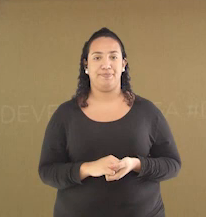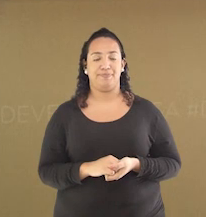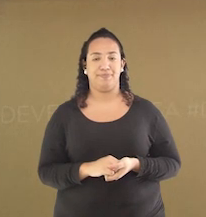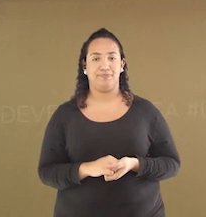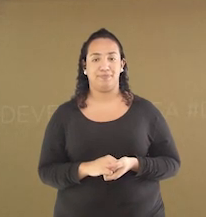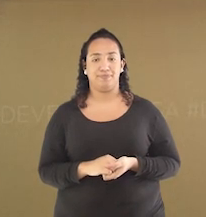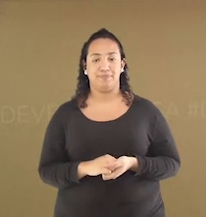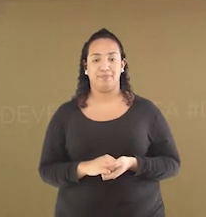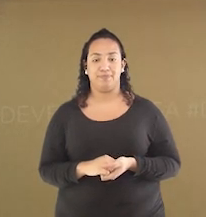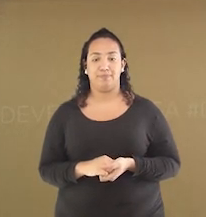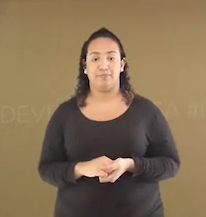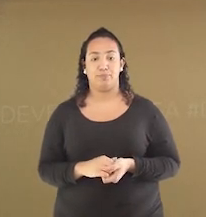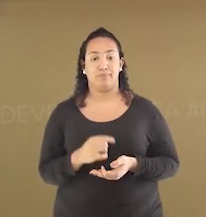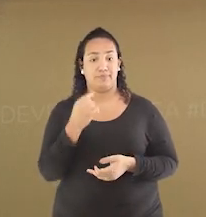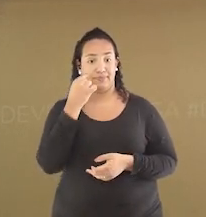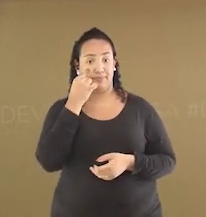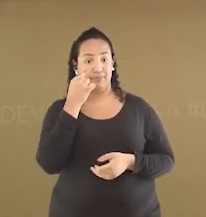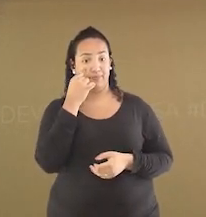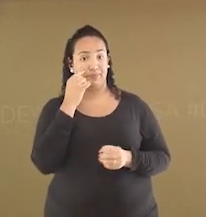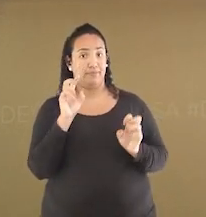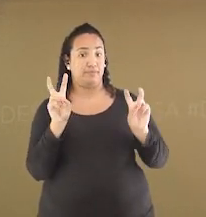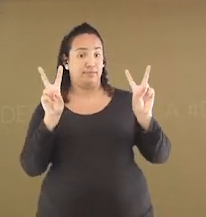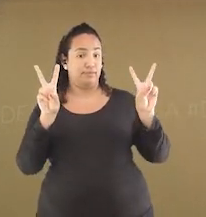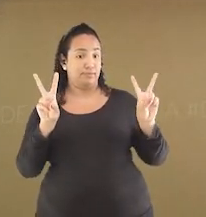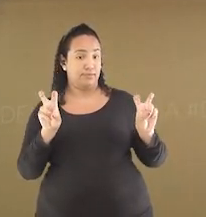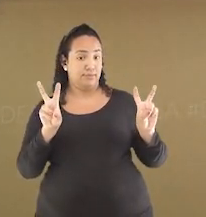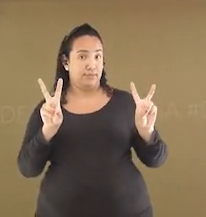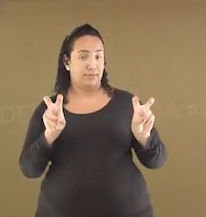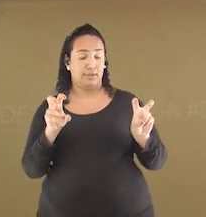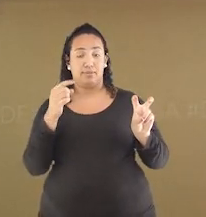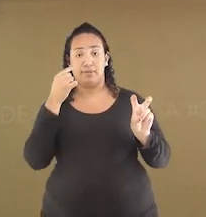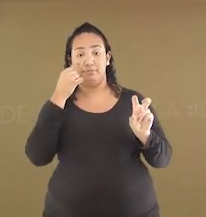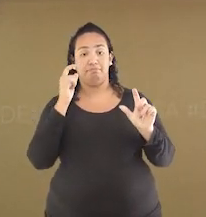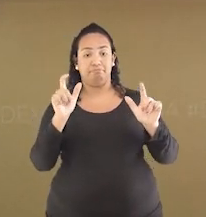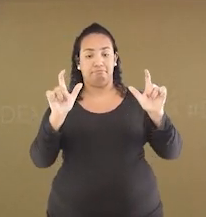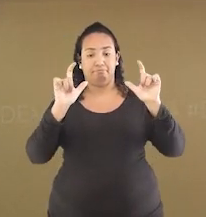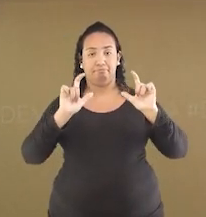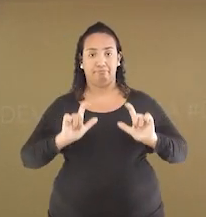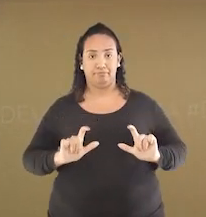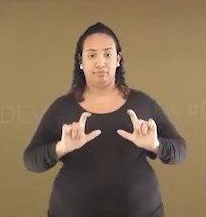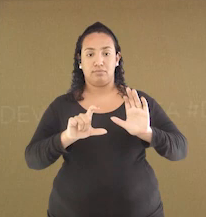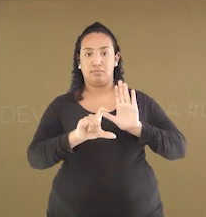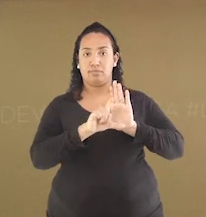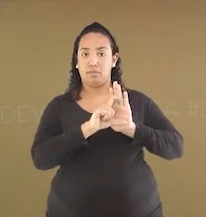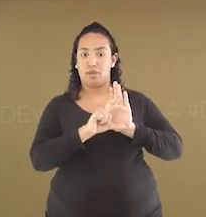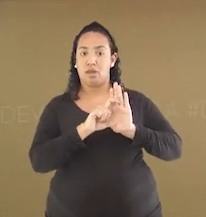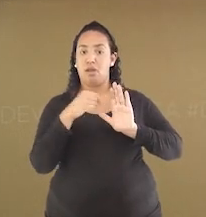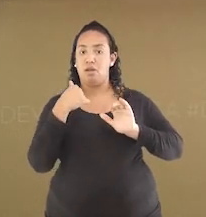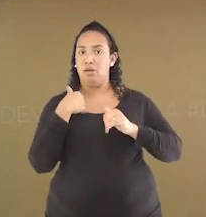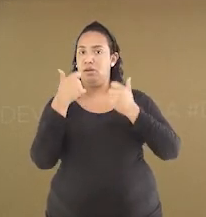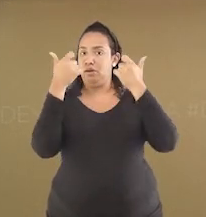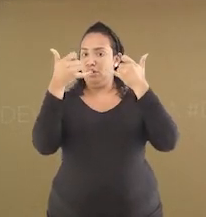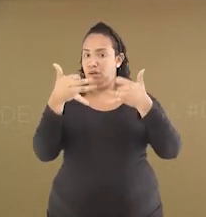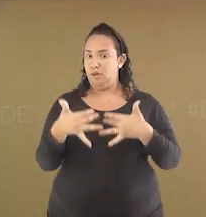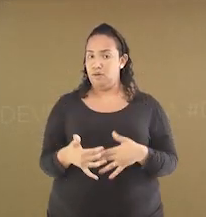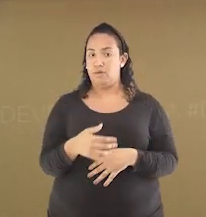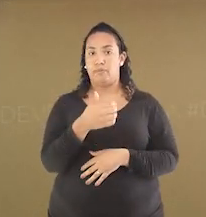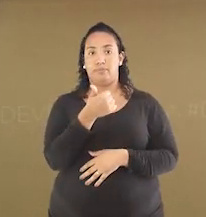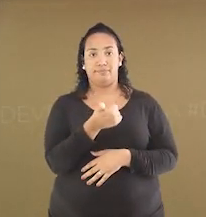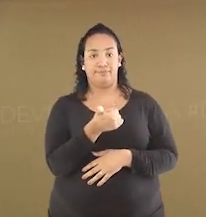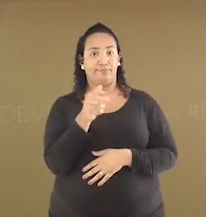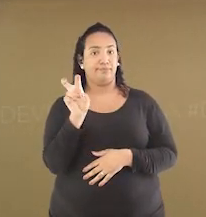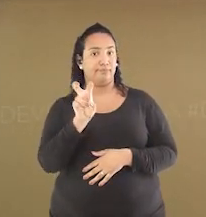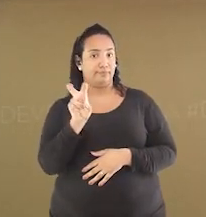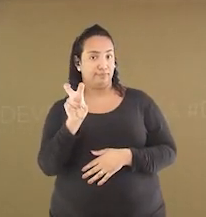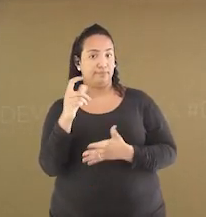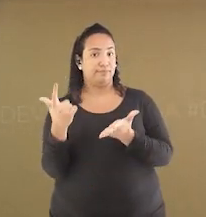Banana. Escrevi o título e logo no primeiro parágrafo explico que este é o